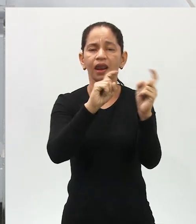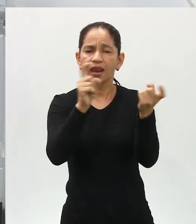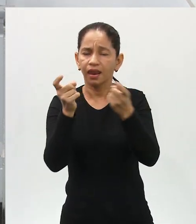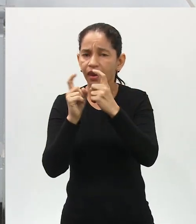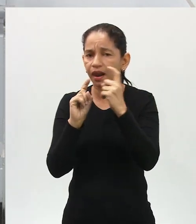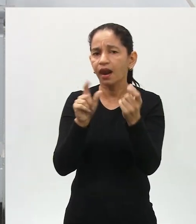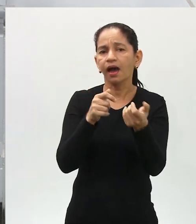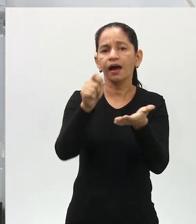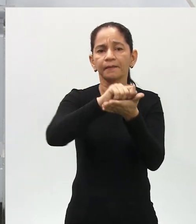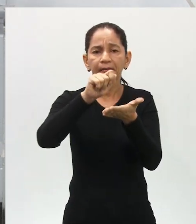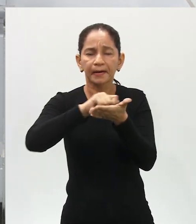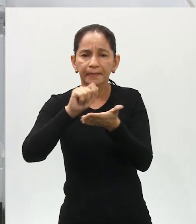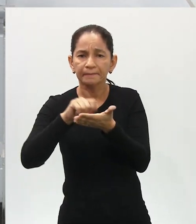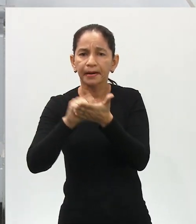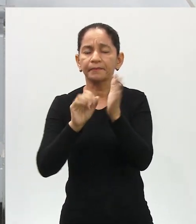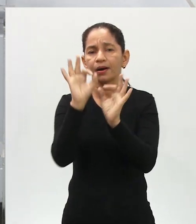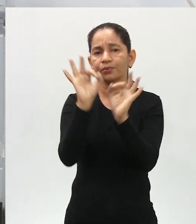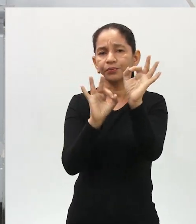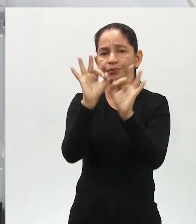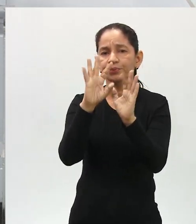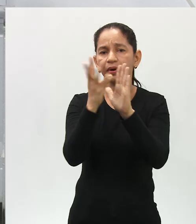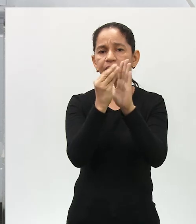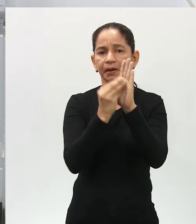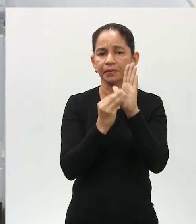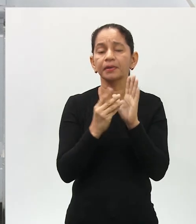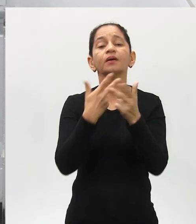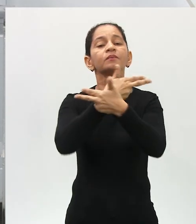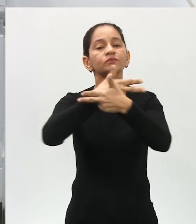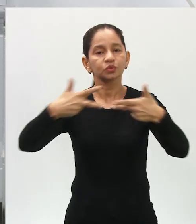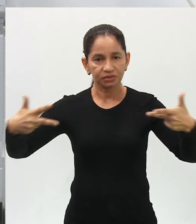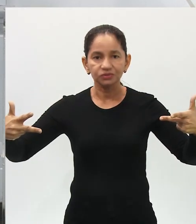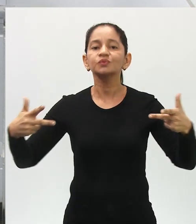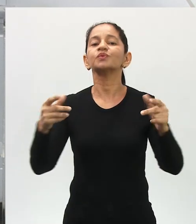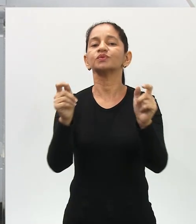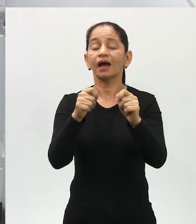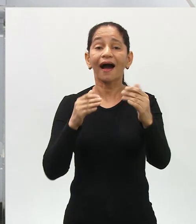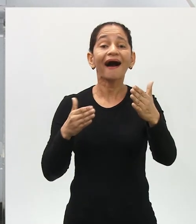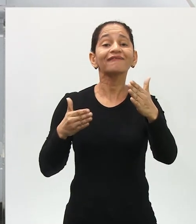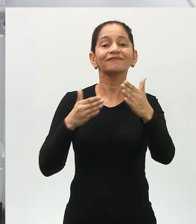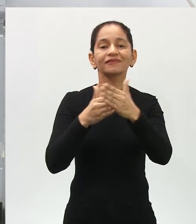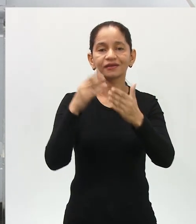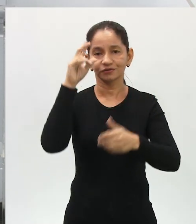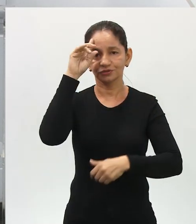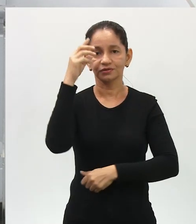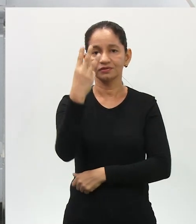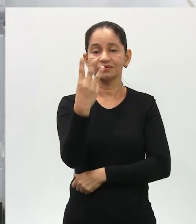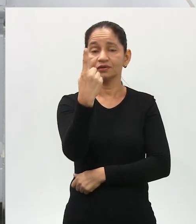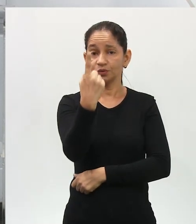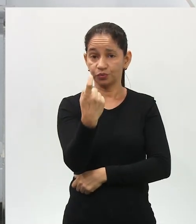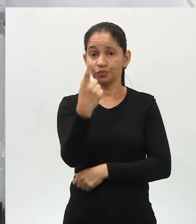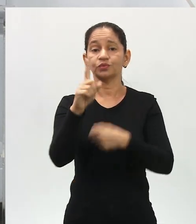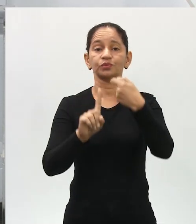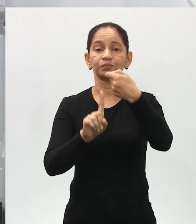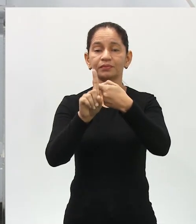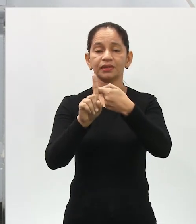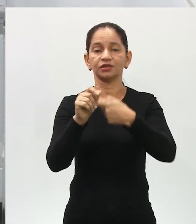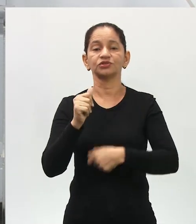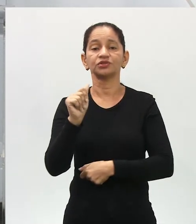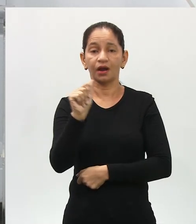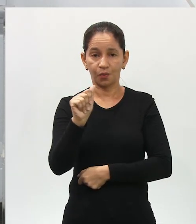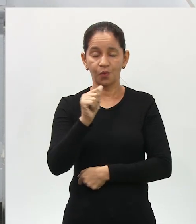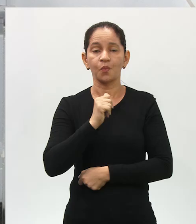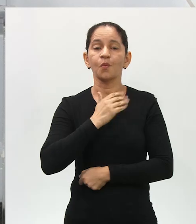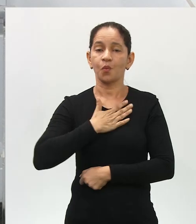orçamentárias e a lei orçamentária anual. Tá? Então ele tem até o dia 31 de agosto para apresentar